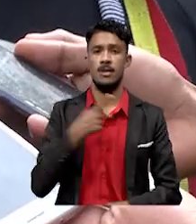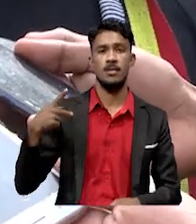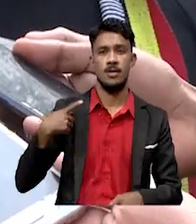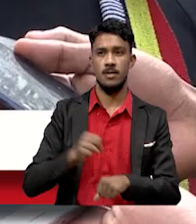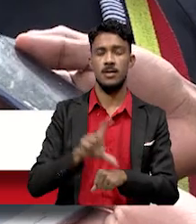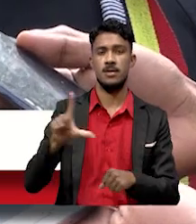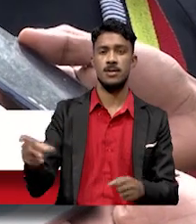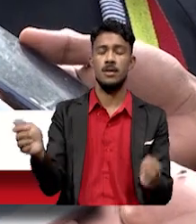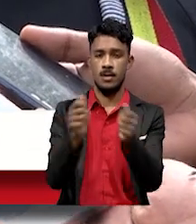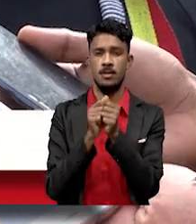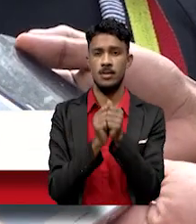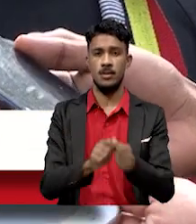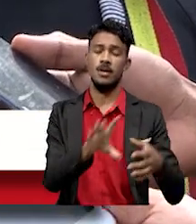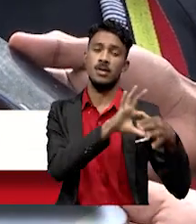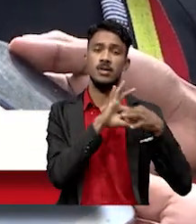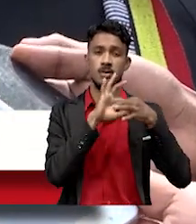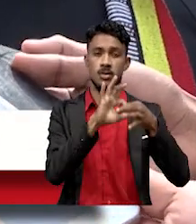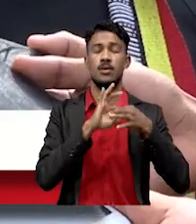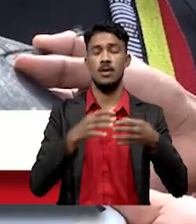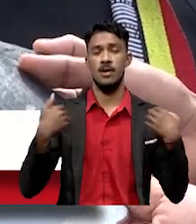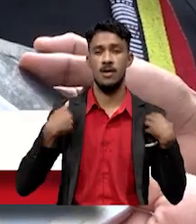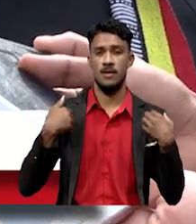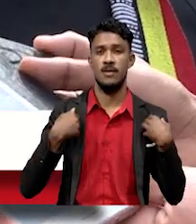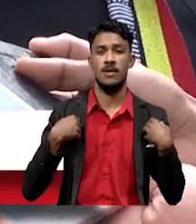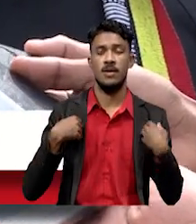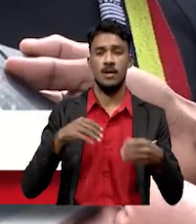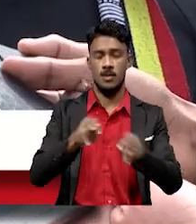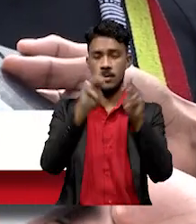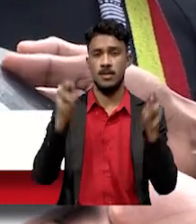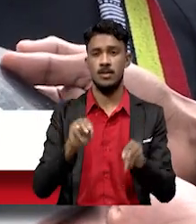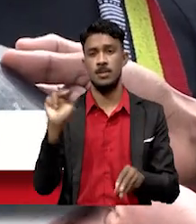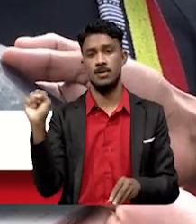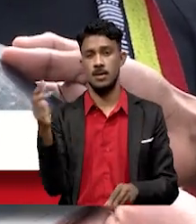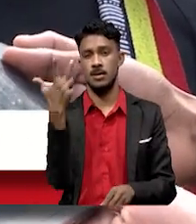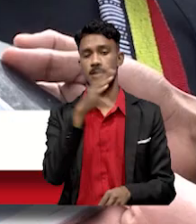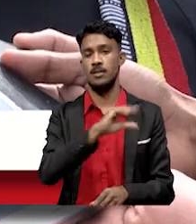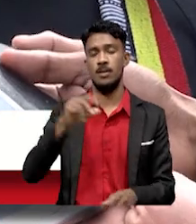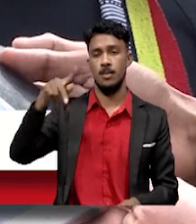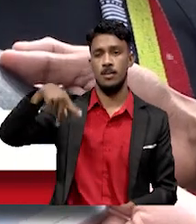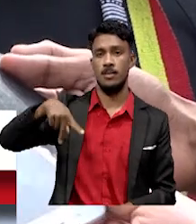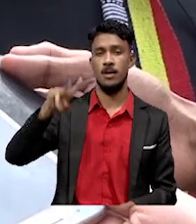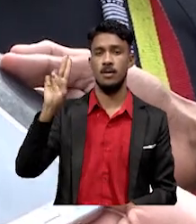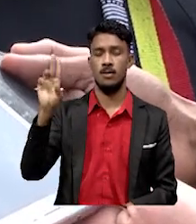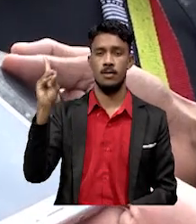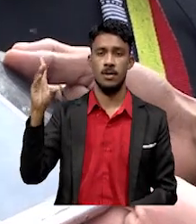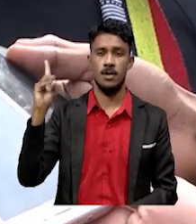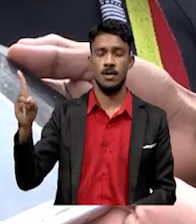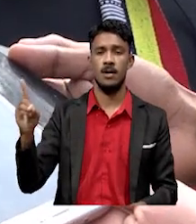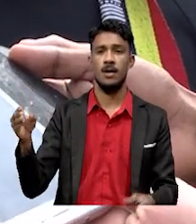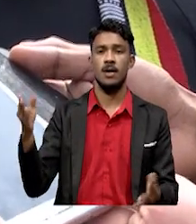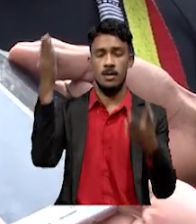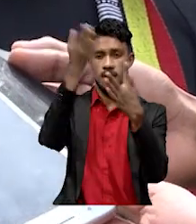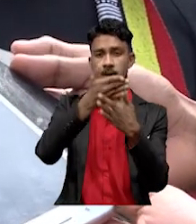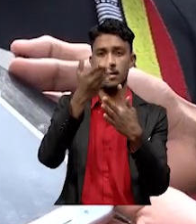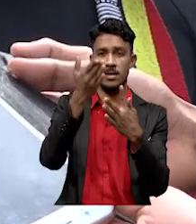ajustamento ba struktura ne be maka nam kari het tres di munisipiu PUDD nian tamba atu tamba ba eleison